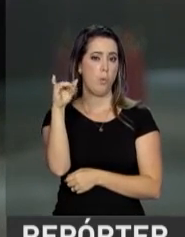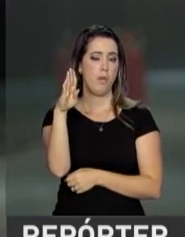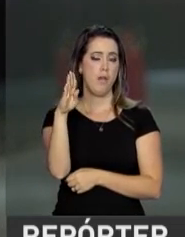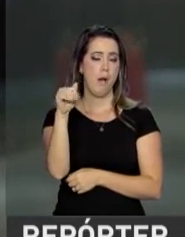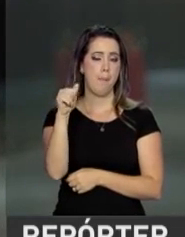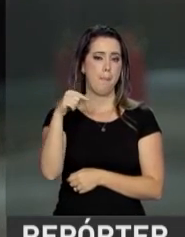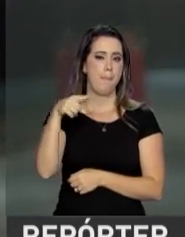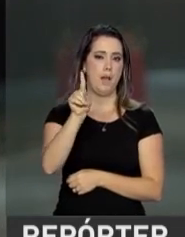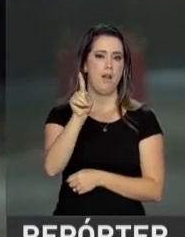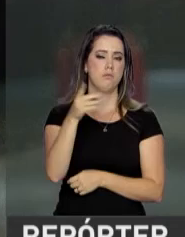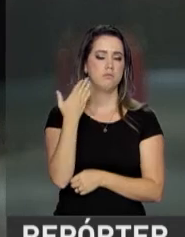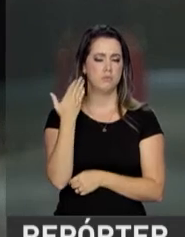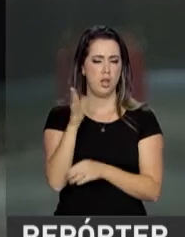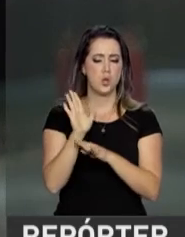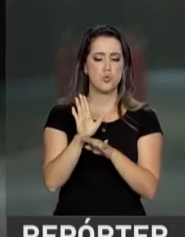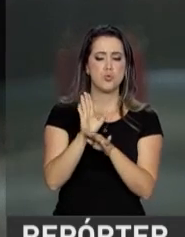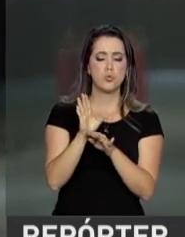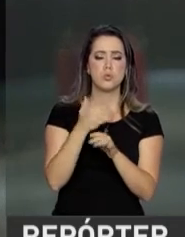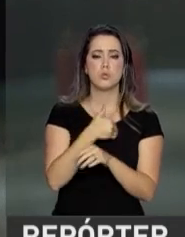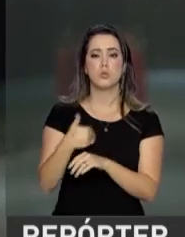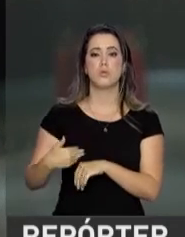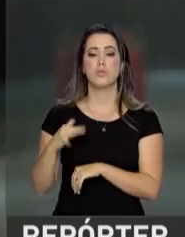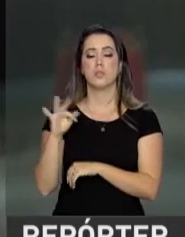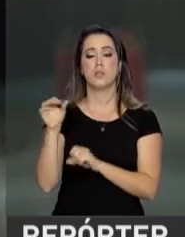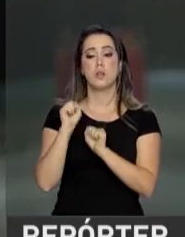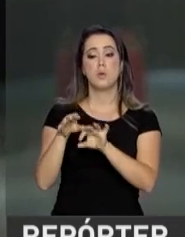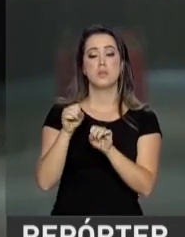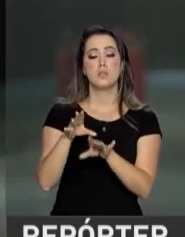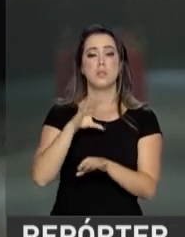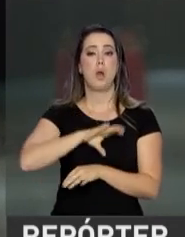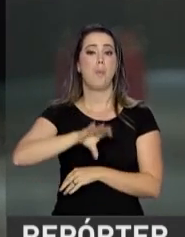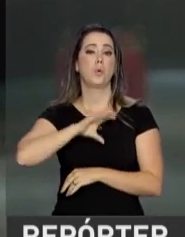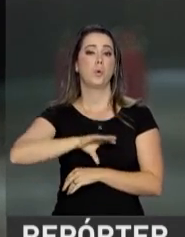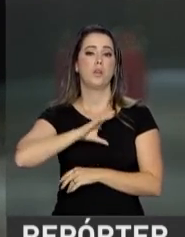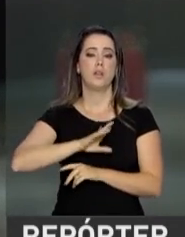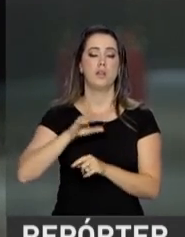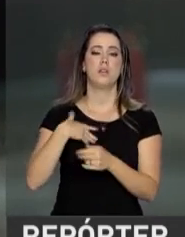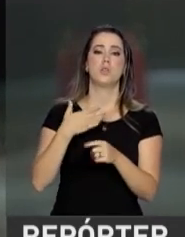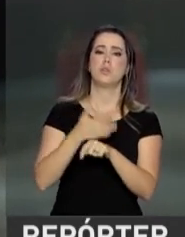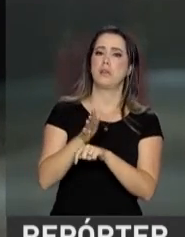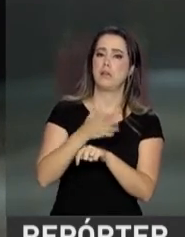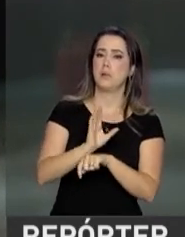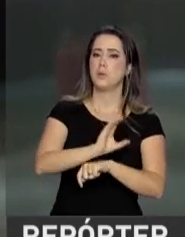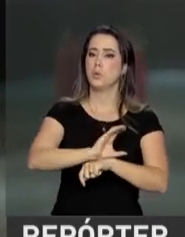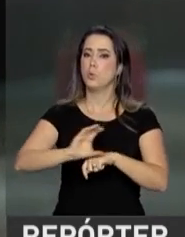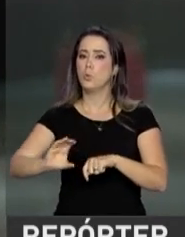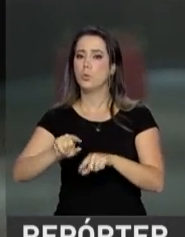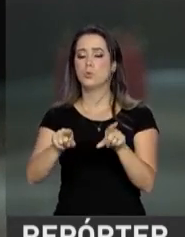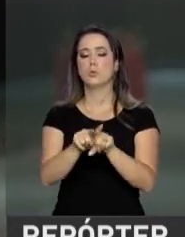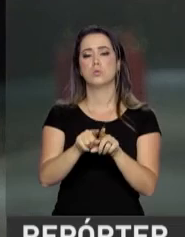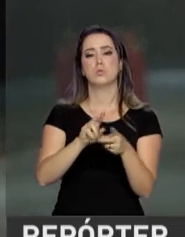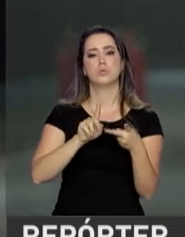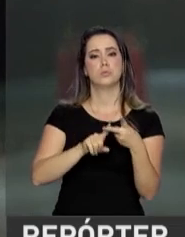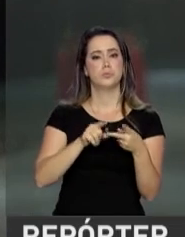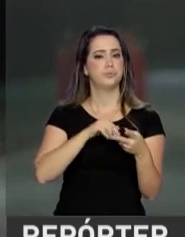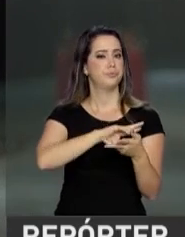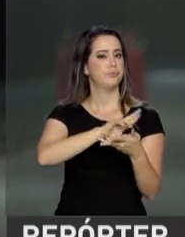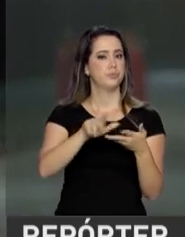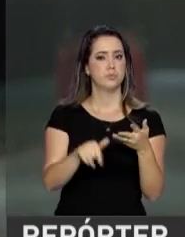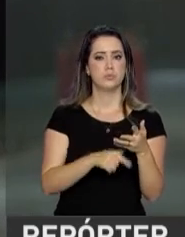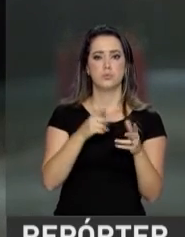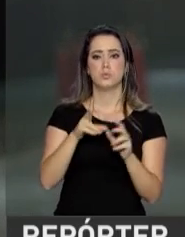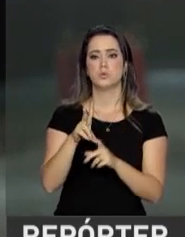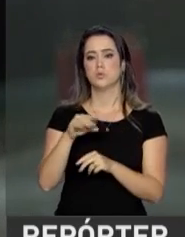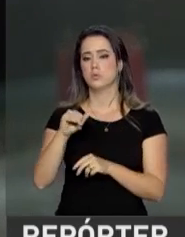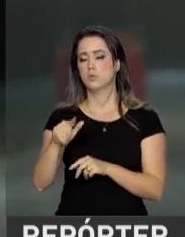apoio do governo federal como aulas de português também cursos de qualificação profissional e também são encaminhados à ii para